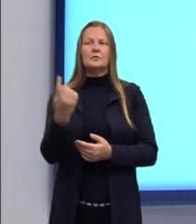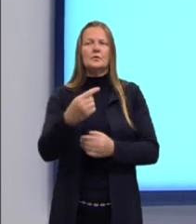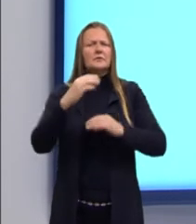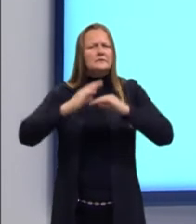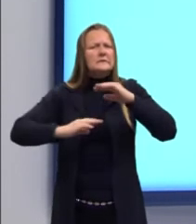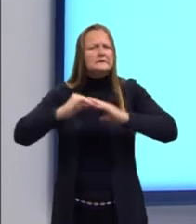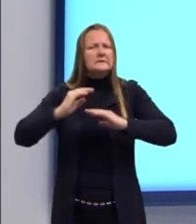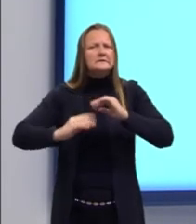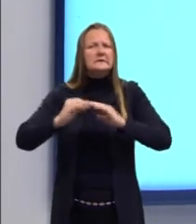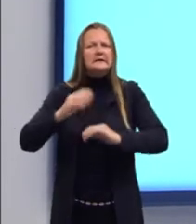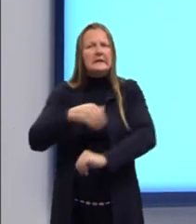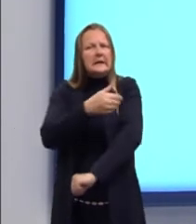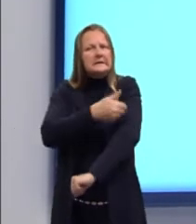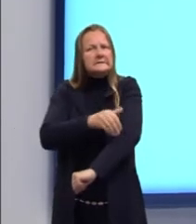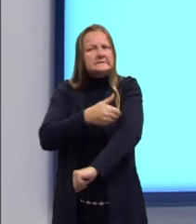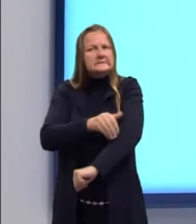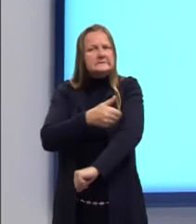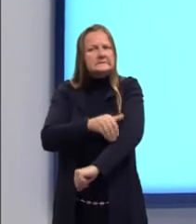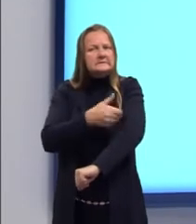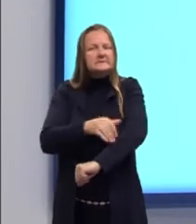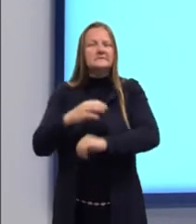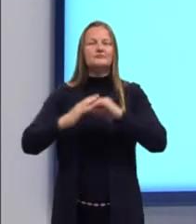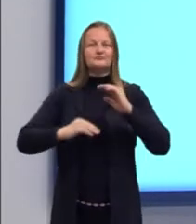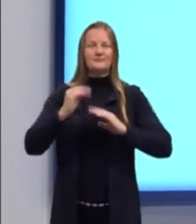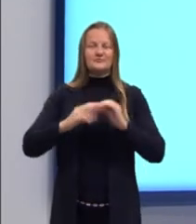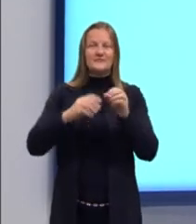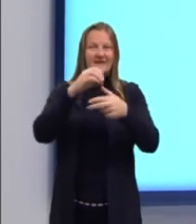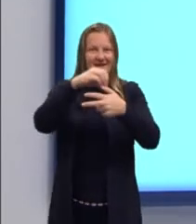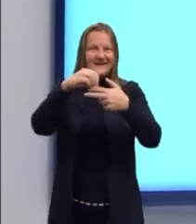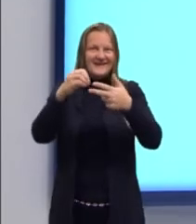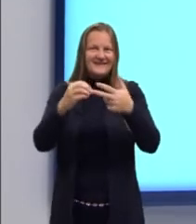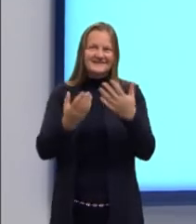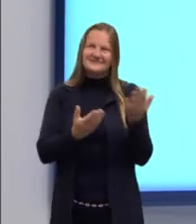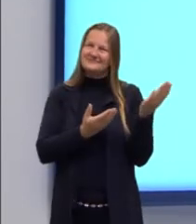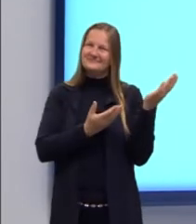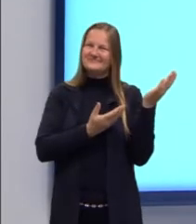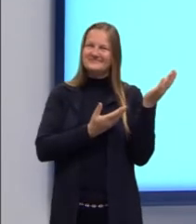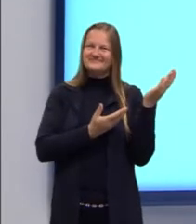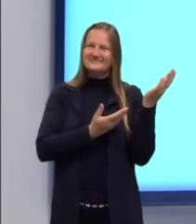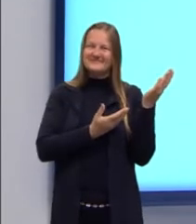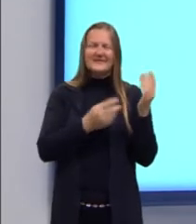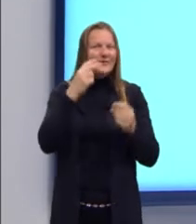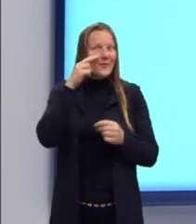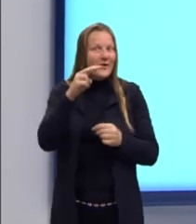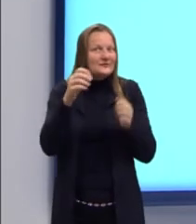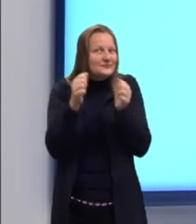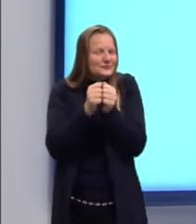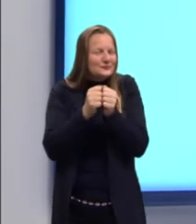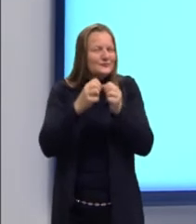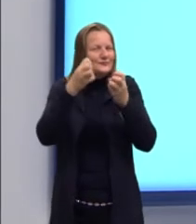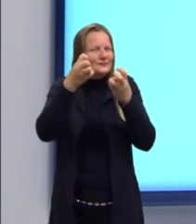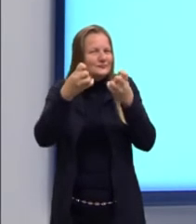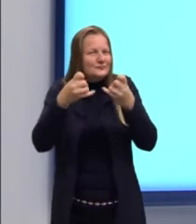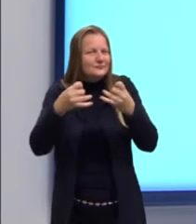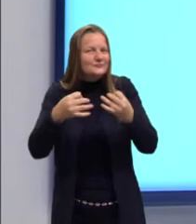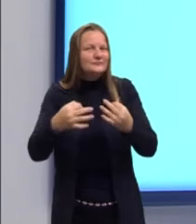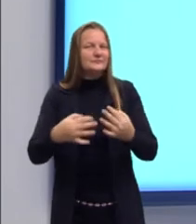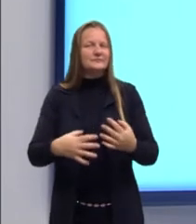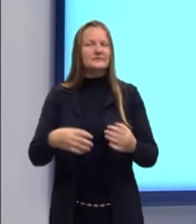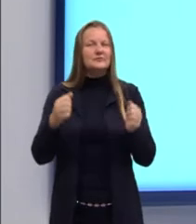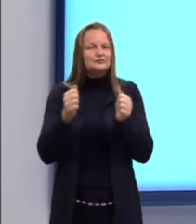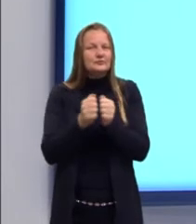praticar então eu trouxe duas questões do Enem para a gente dar uma olhada juntos né resolvermos